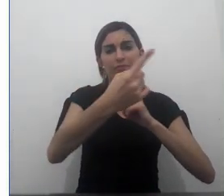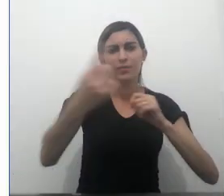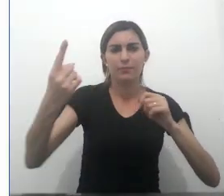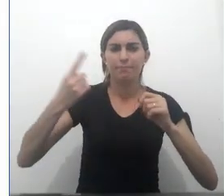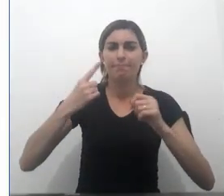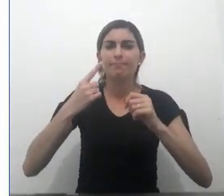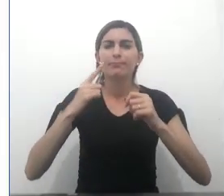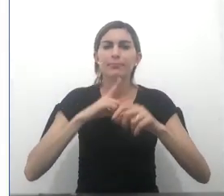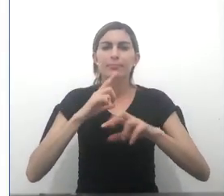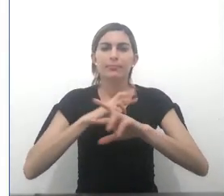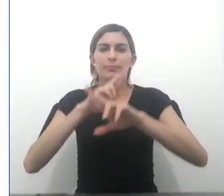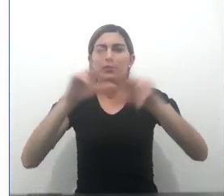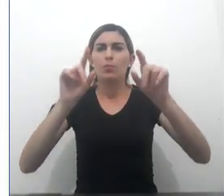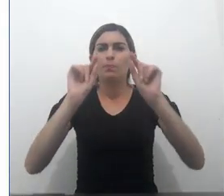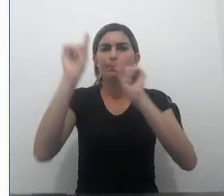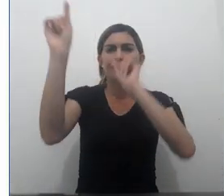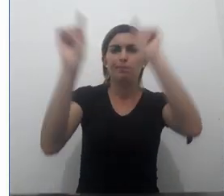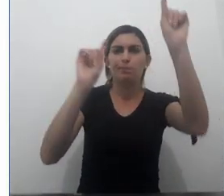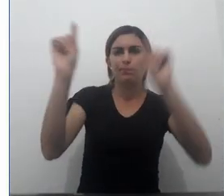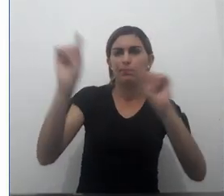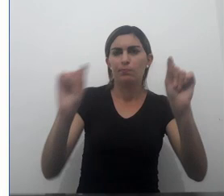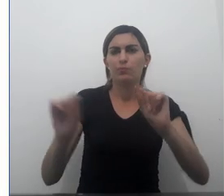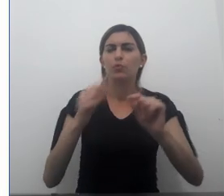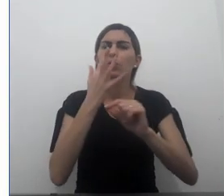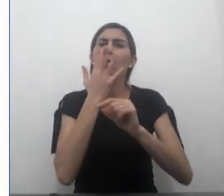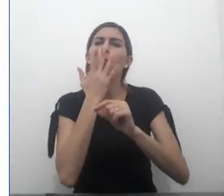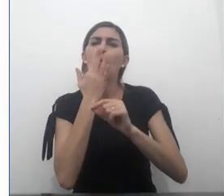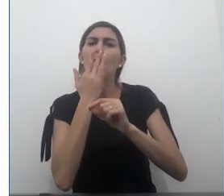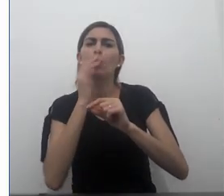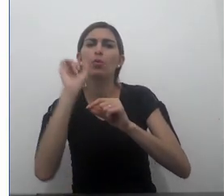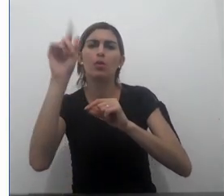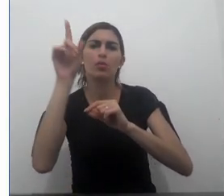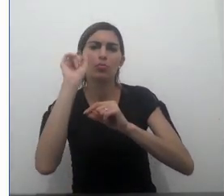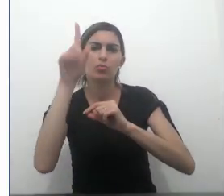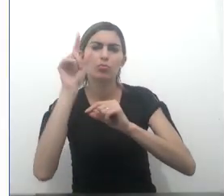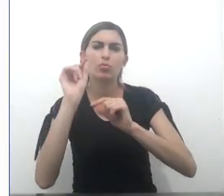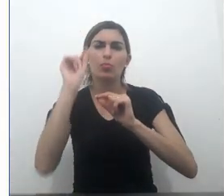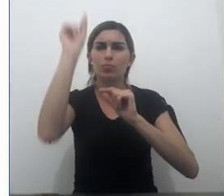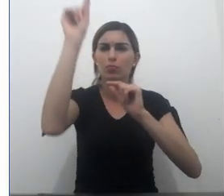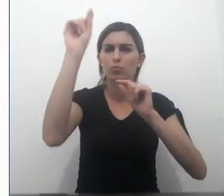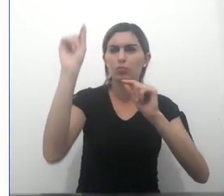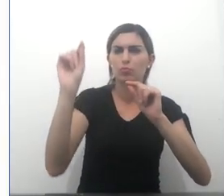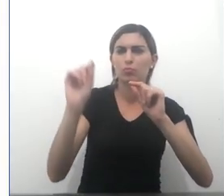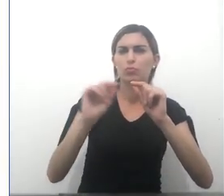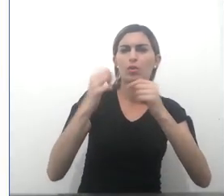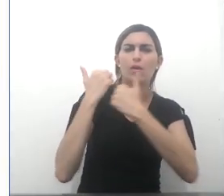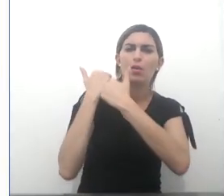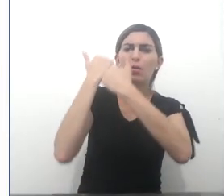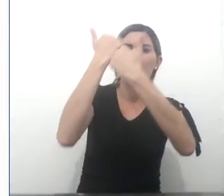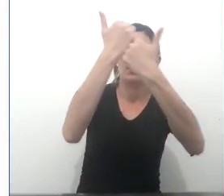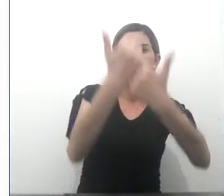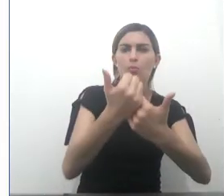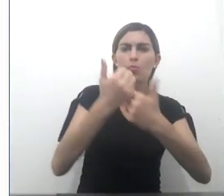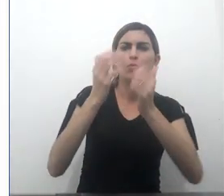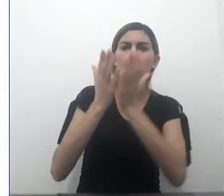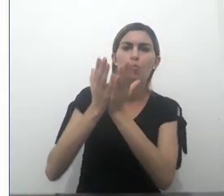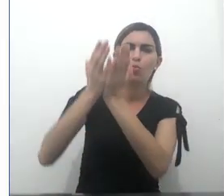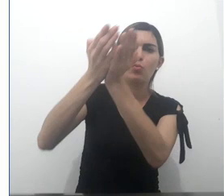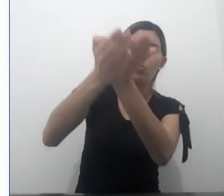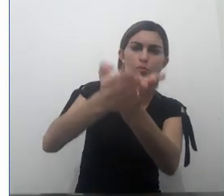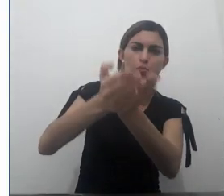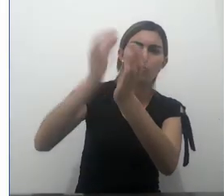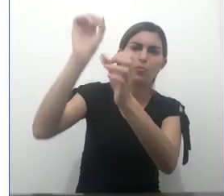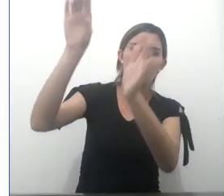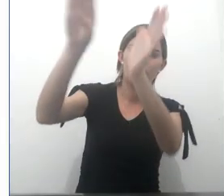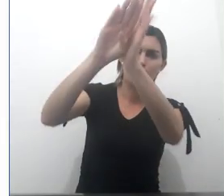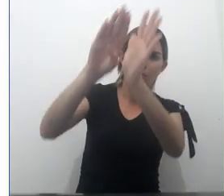está vendo aí que existem vários pontos, né, coloridos em azul, e esses pontinhos aí representam os